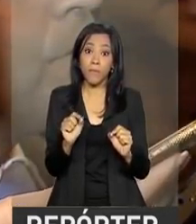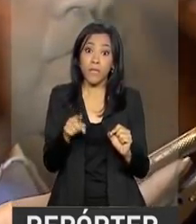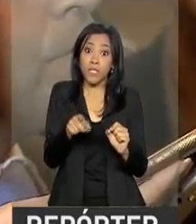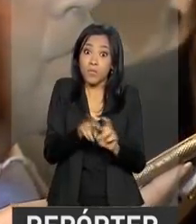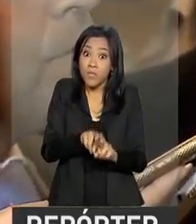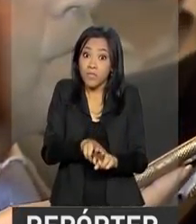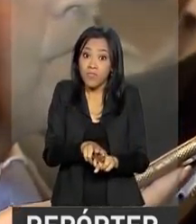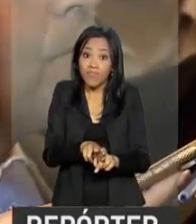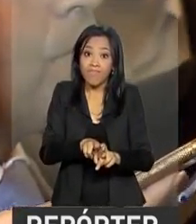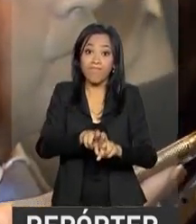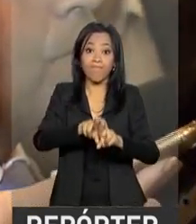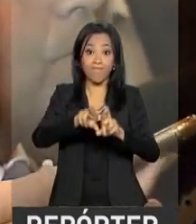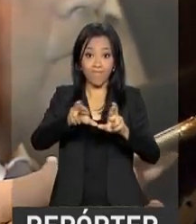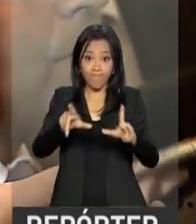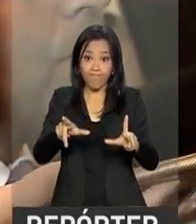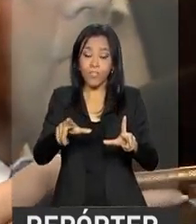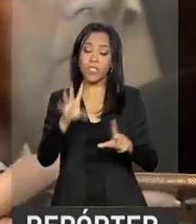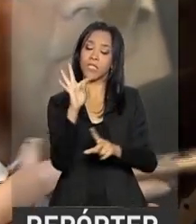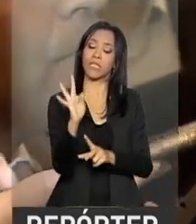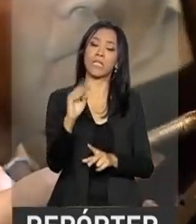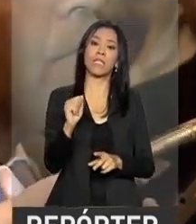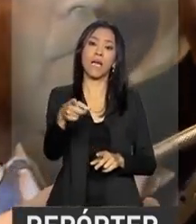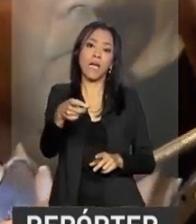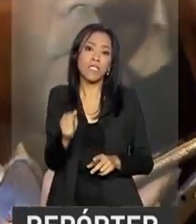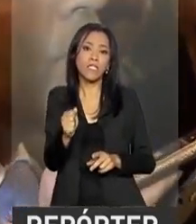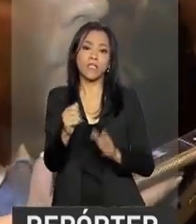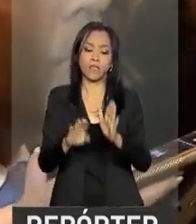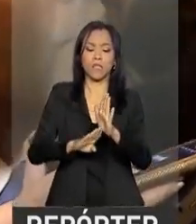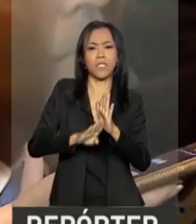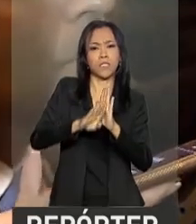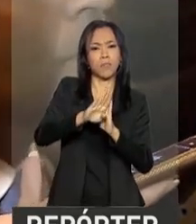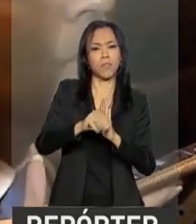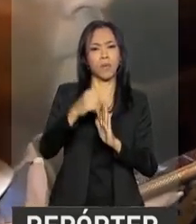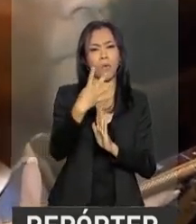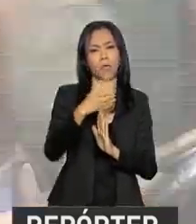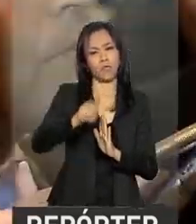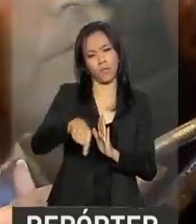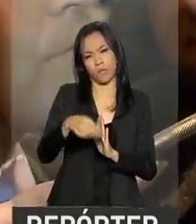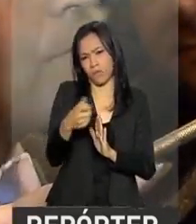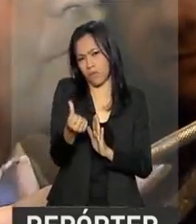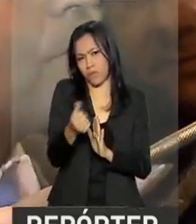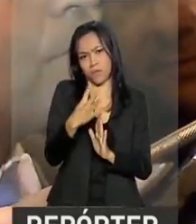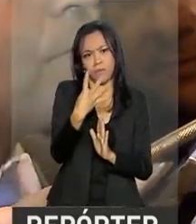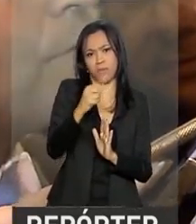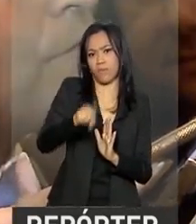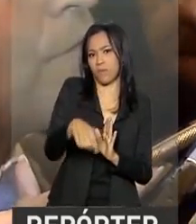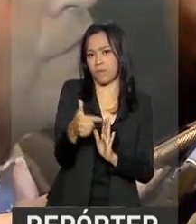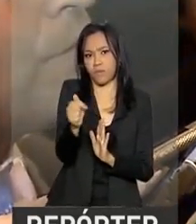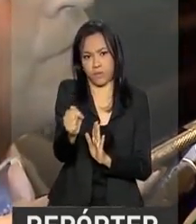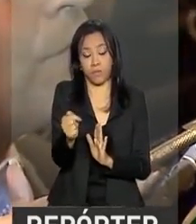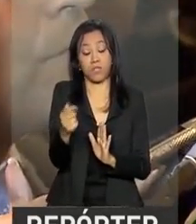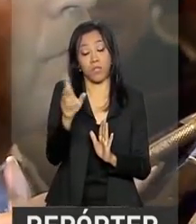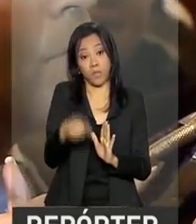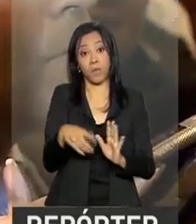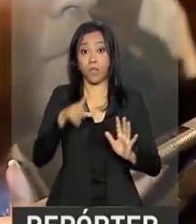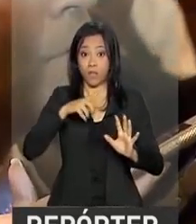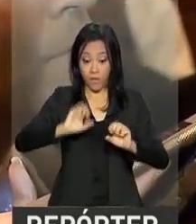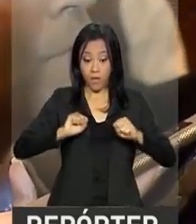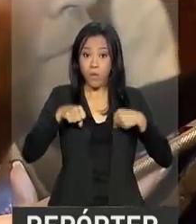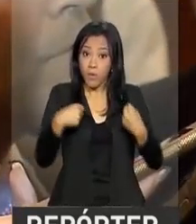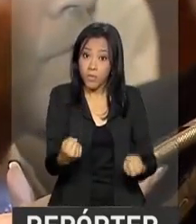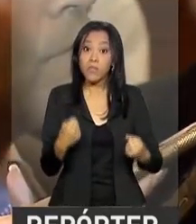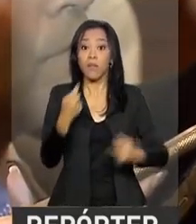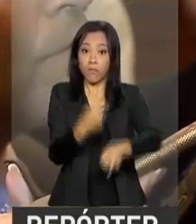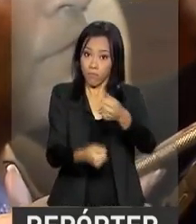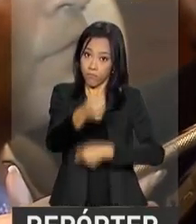diferença de de taxa de crescimento de 4,64 certa diferença impressionante articulação foto que